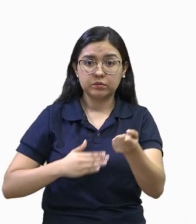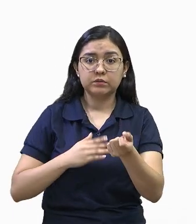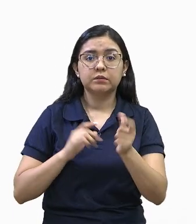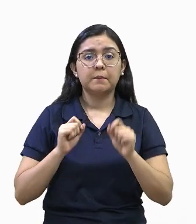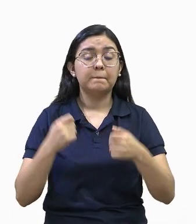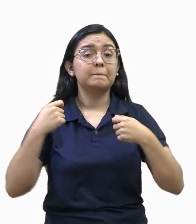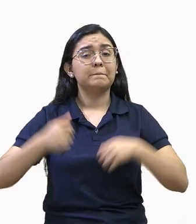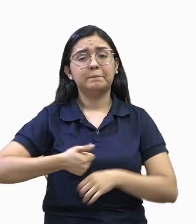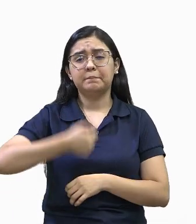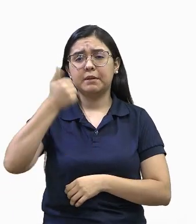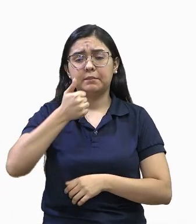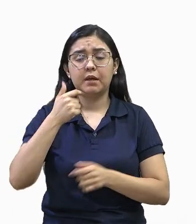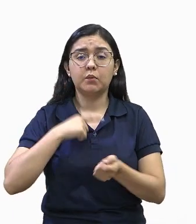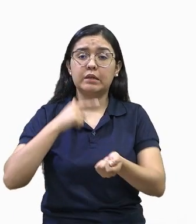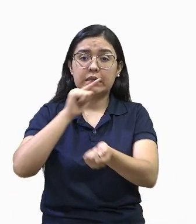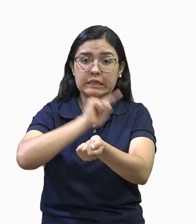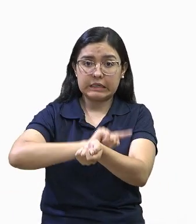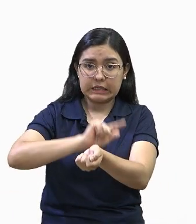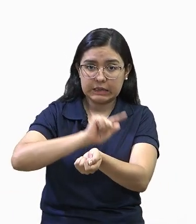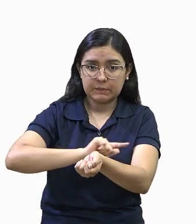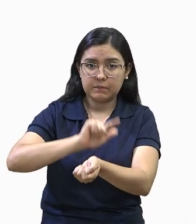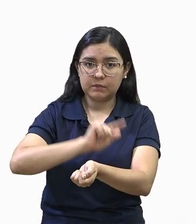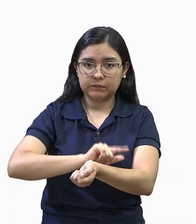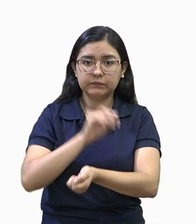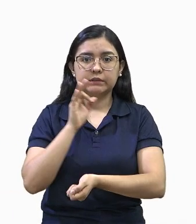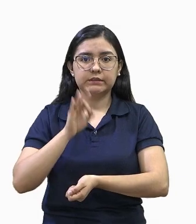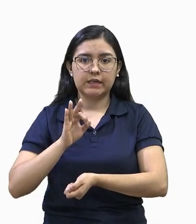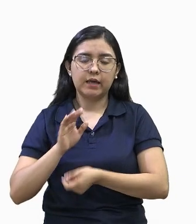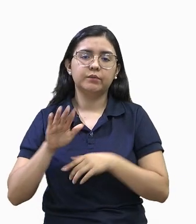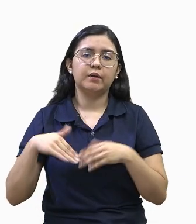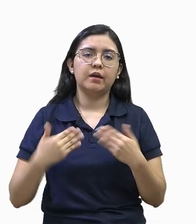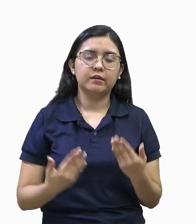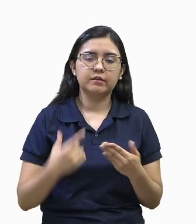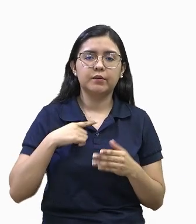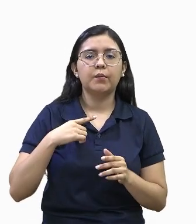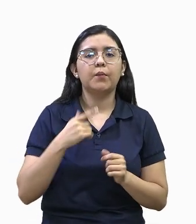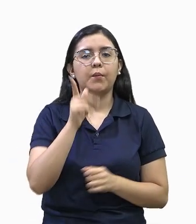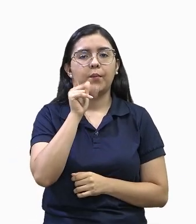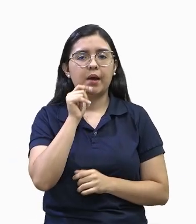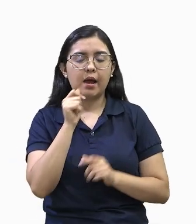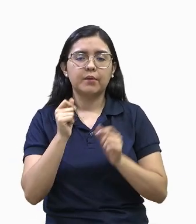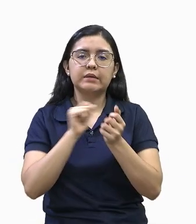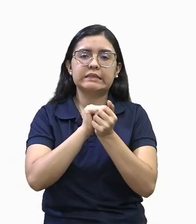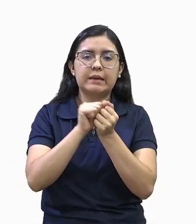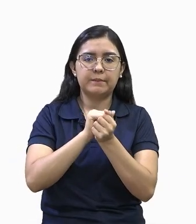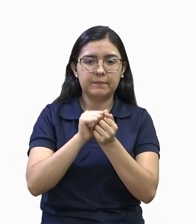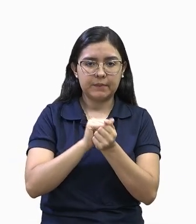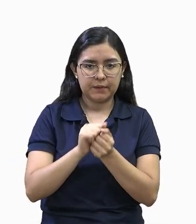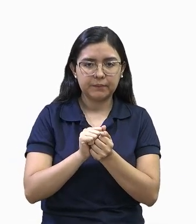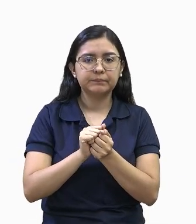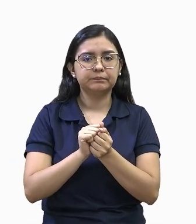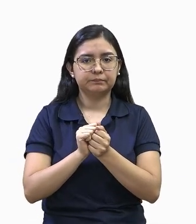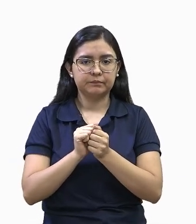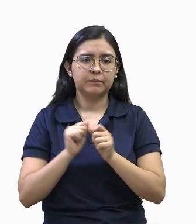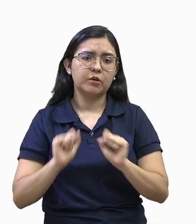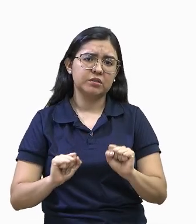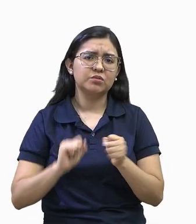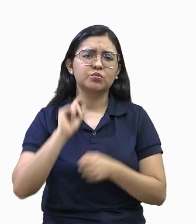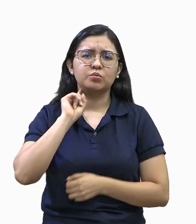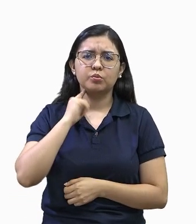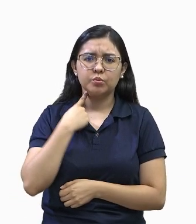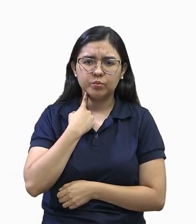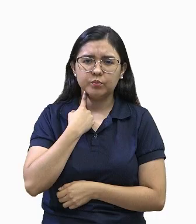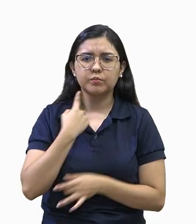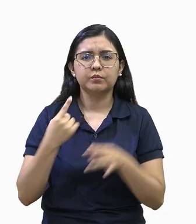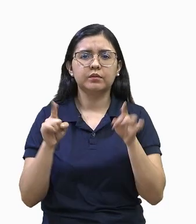estanca primeiro, faz a limpeza, né? Leva para limpar com água e sabão, pode ser que esteja ali sujo, pode ser